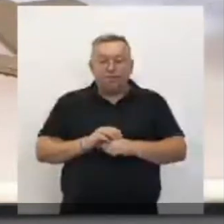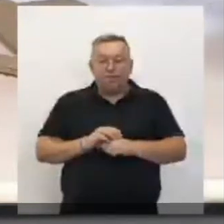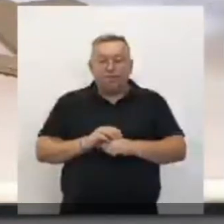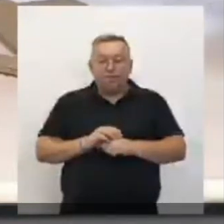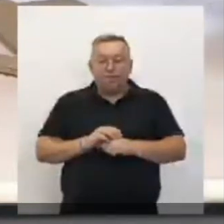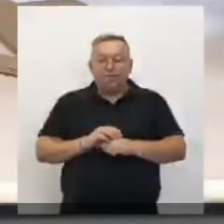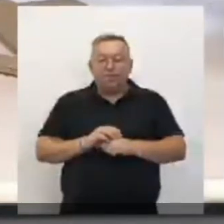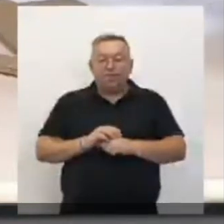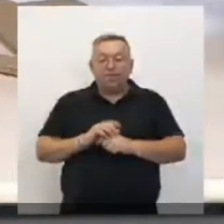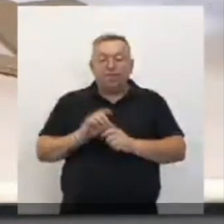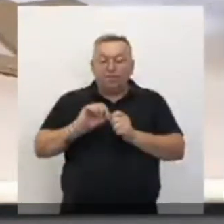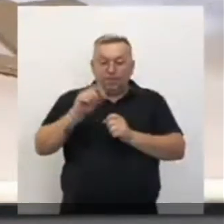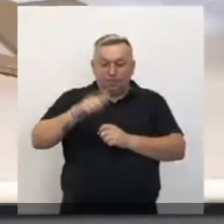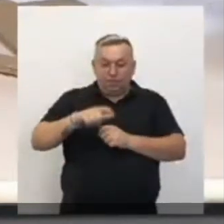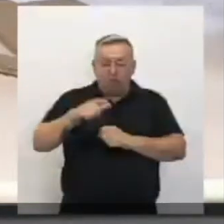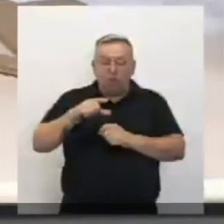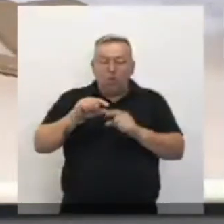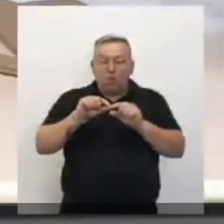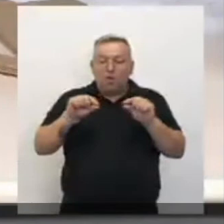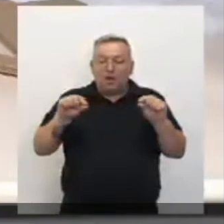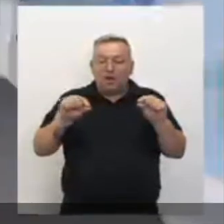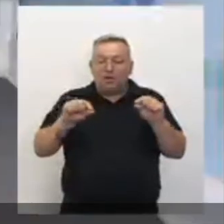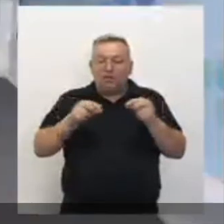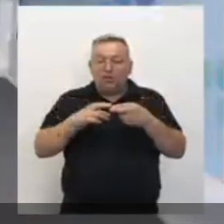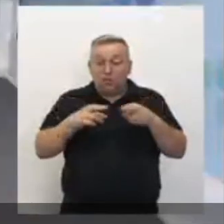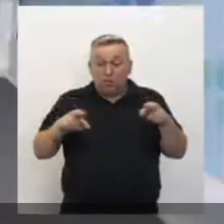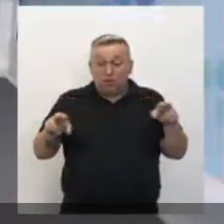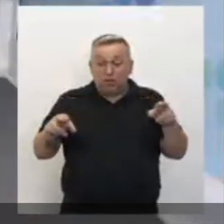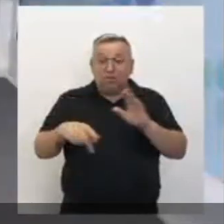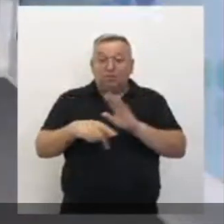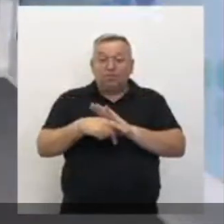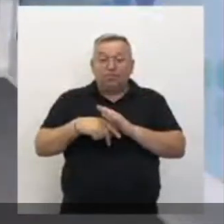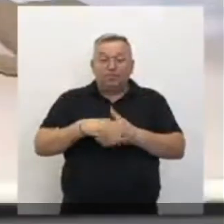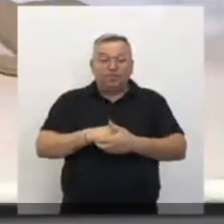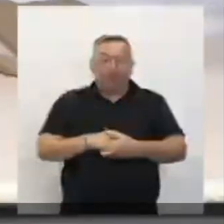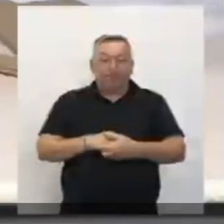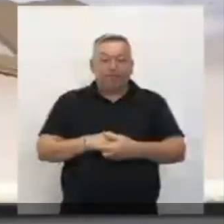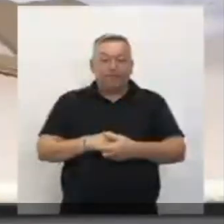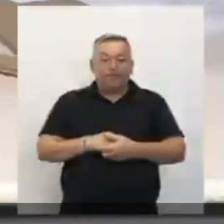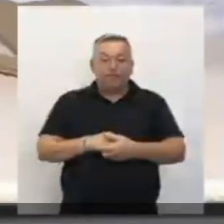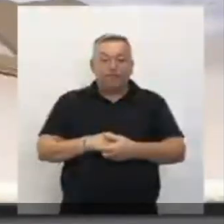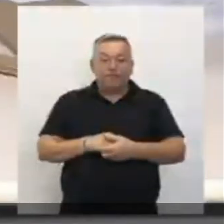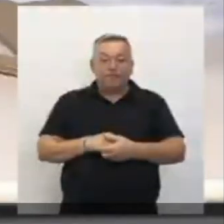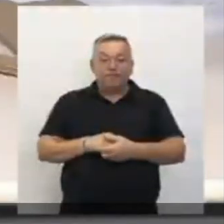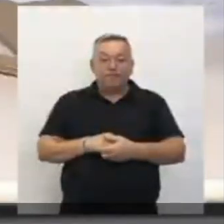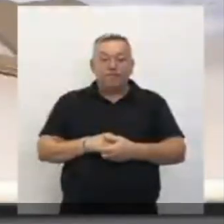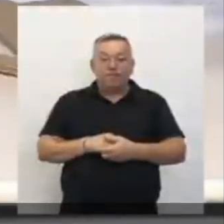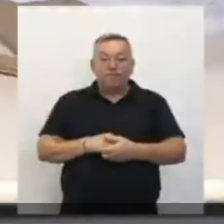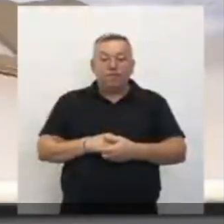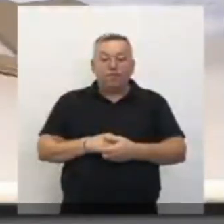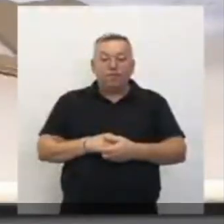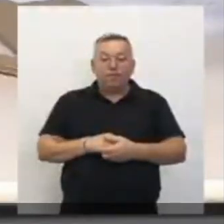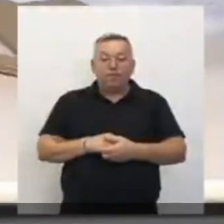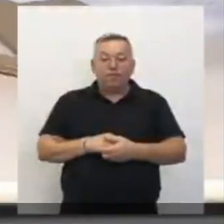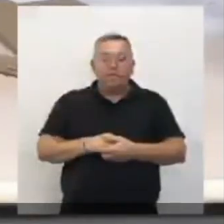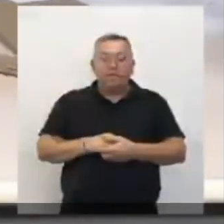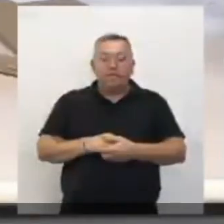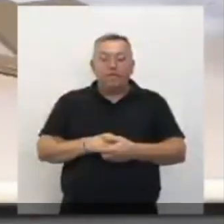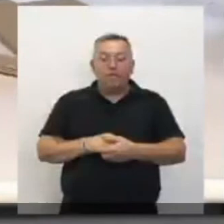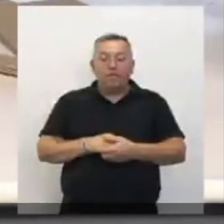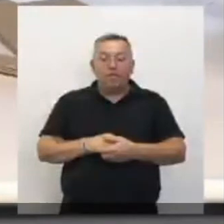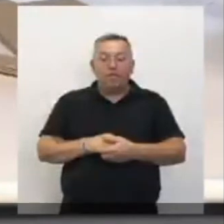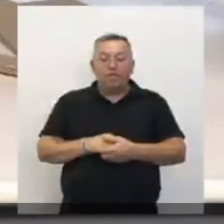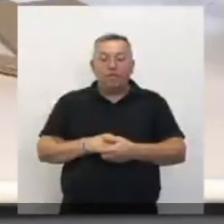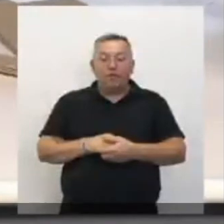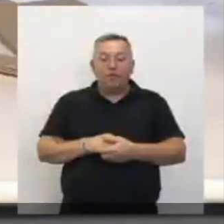aqui, vou pegar outro, né, outro palito, e vou passar nessa outra aqui, lembrando que eu calculei todo